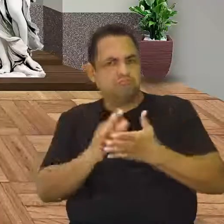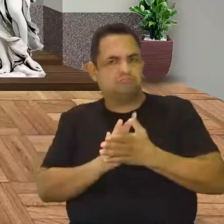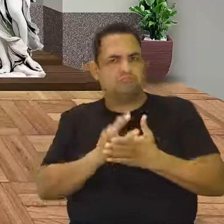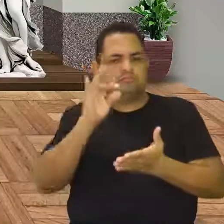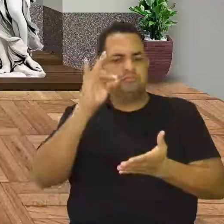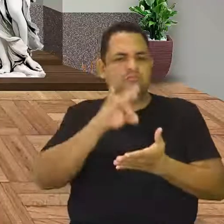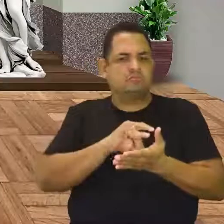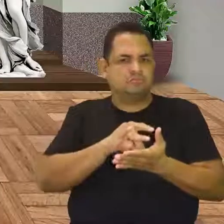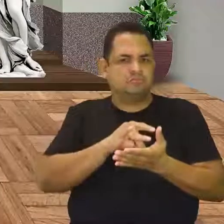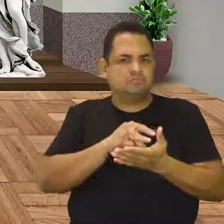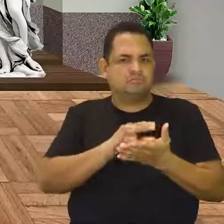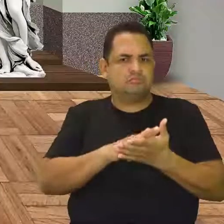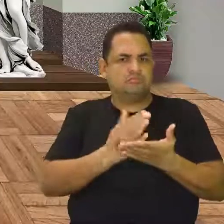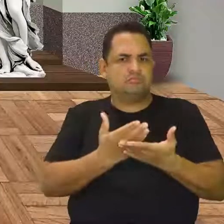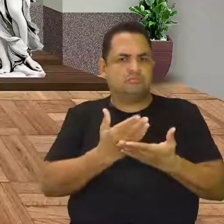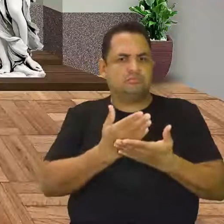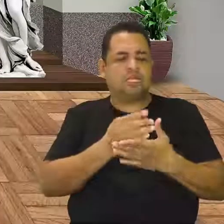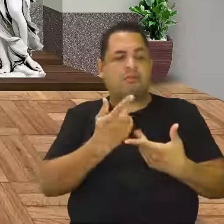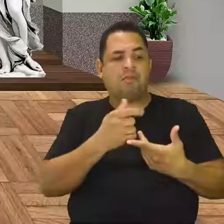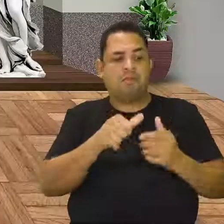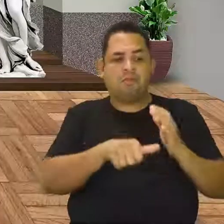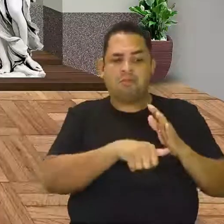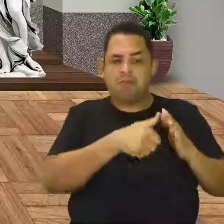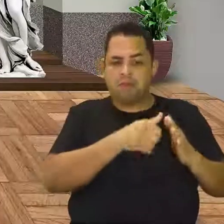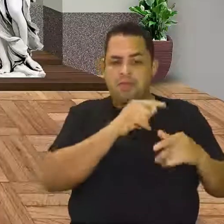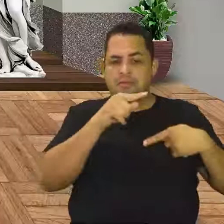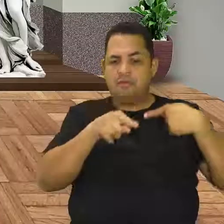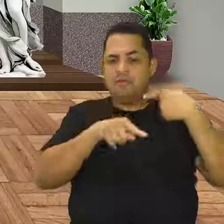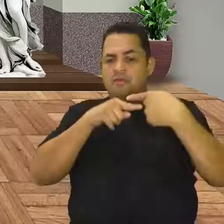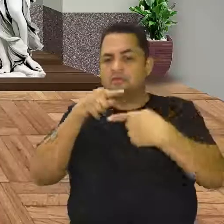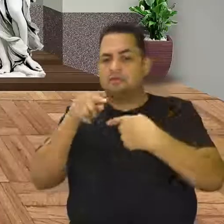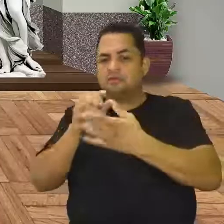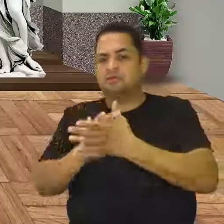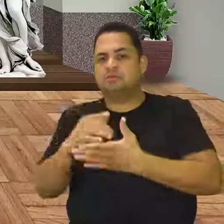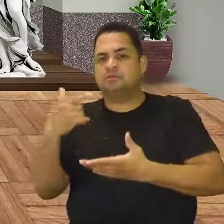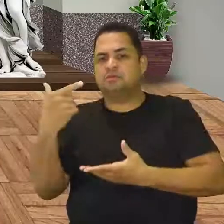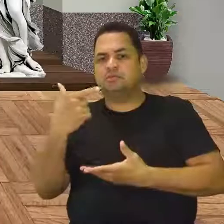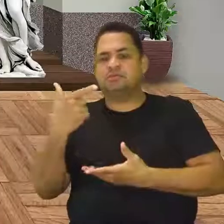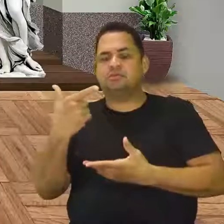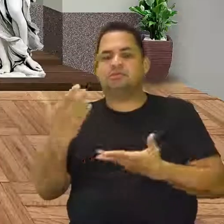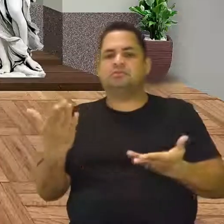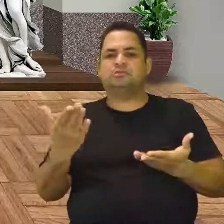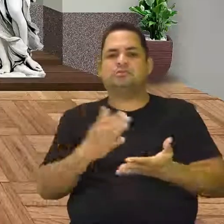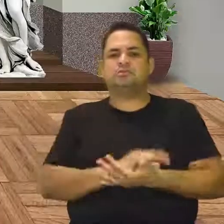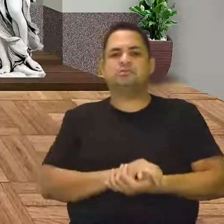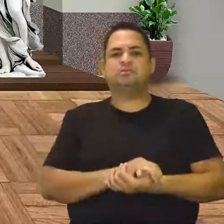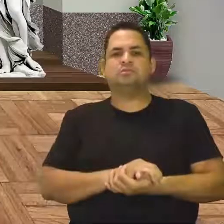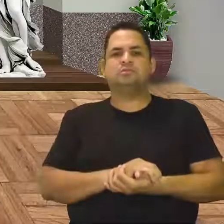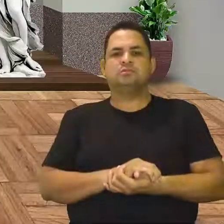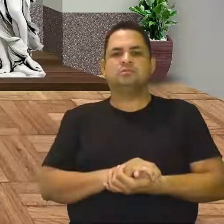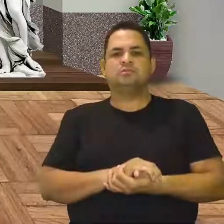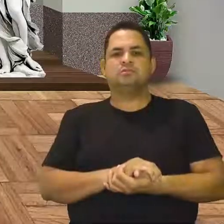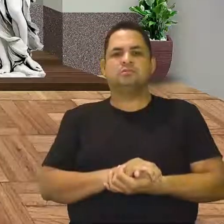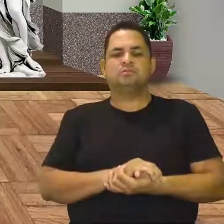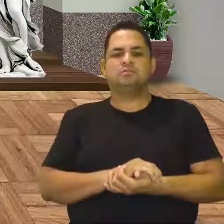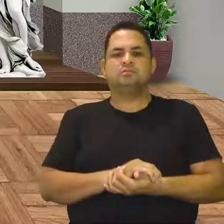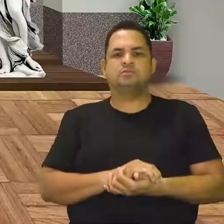Segunda Guerra foi consequência da Primeira. Quer ver? Então acompanha comigo. Joga no quadro, vamos lá.